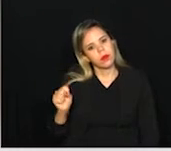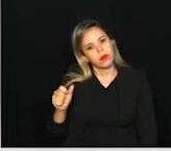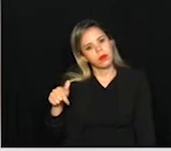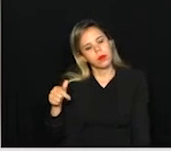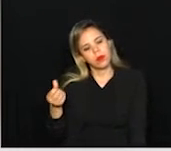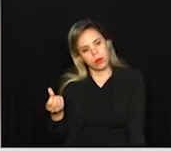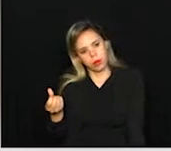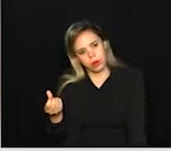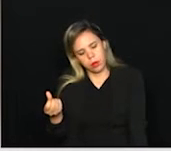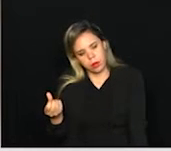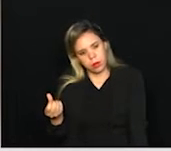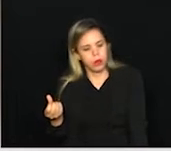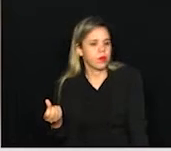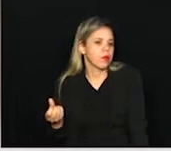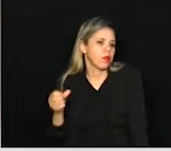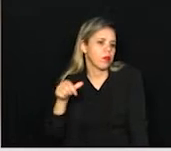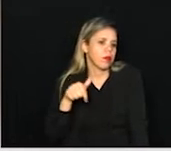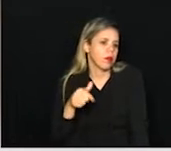1.073.876,